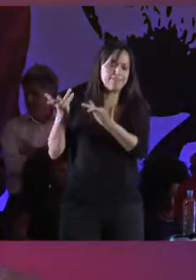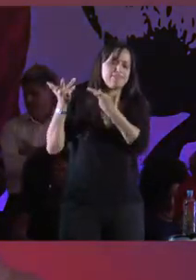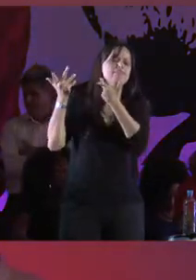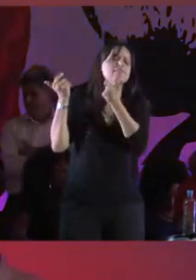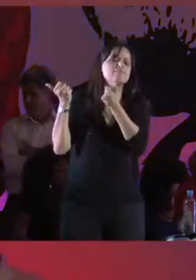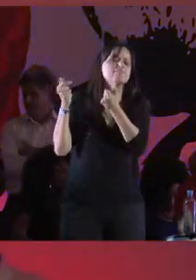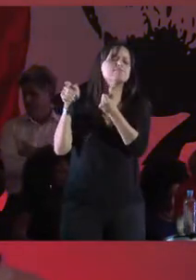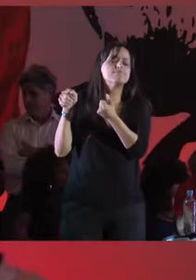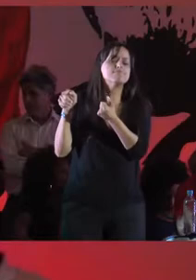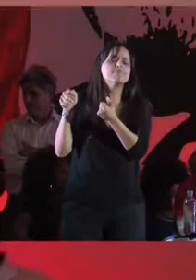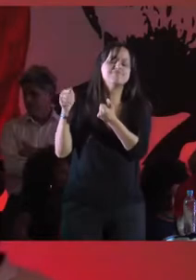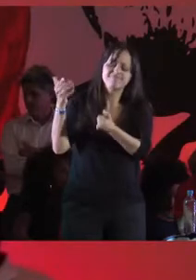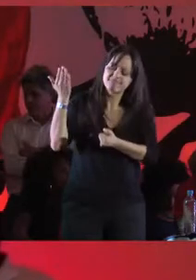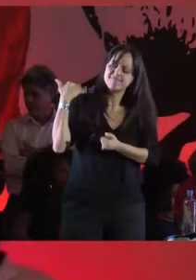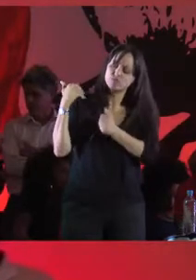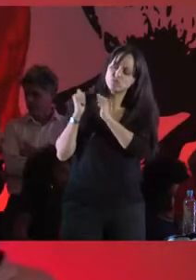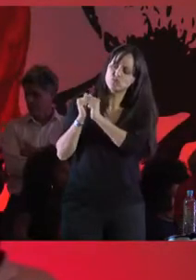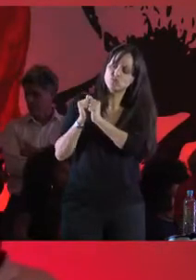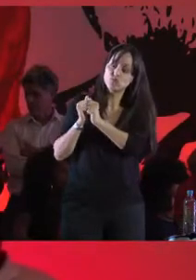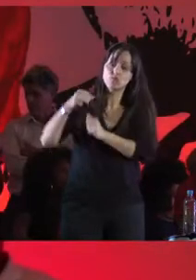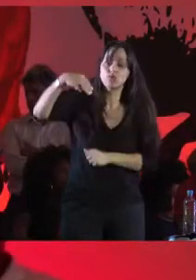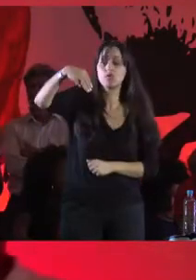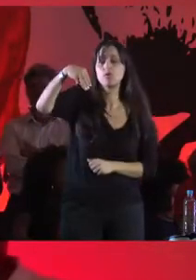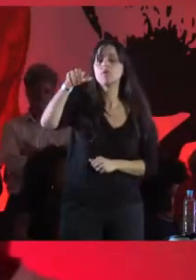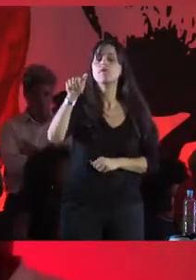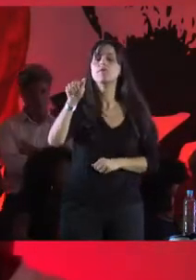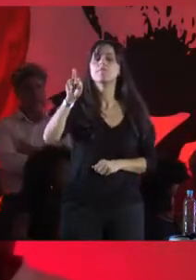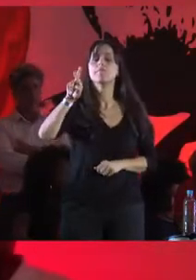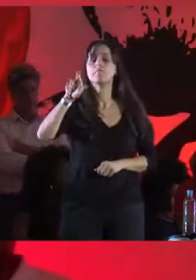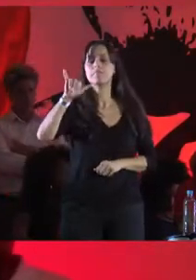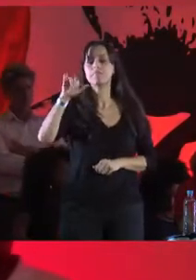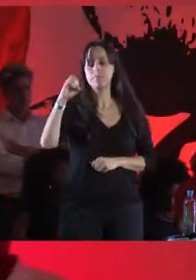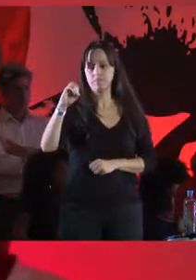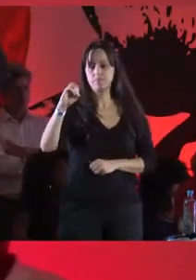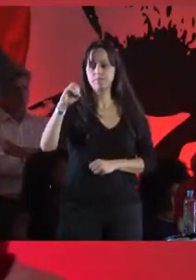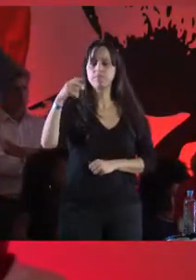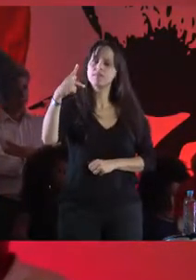Mário Pedrosa no início do nosso partido.